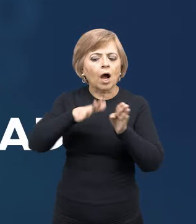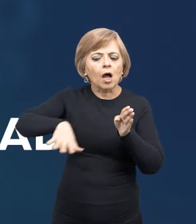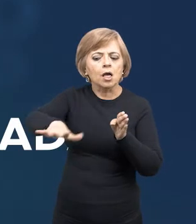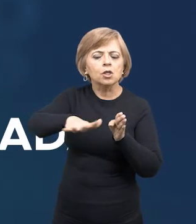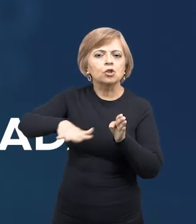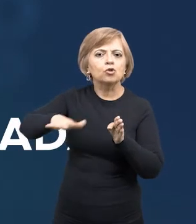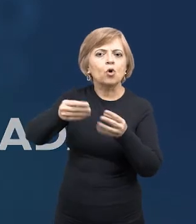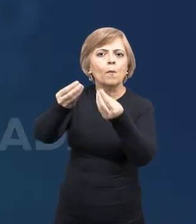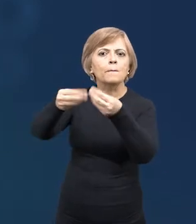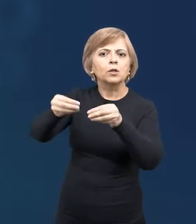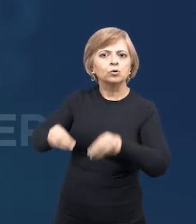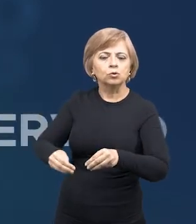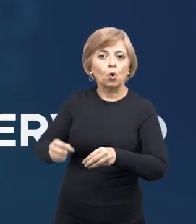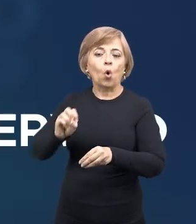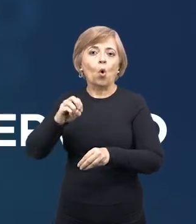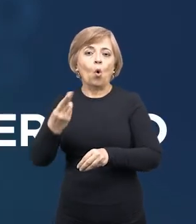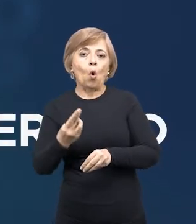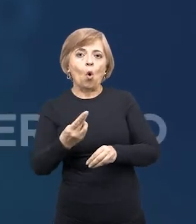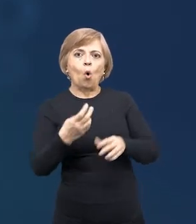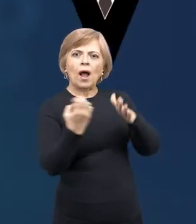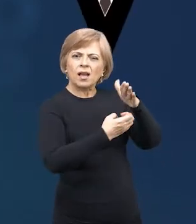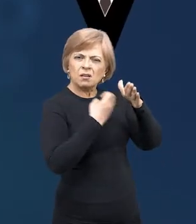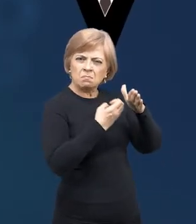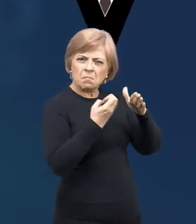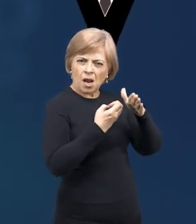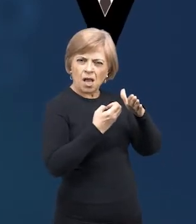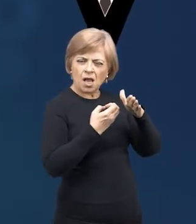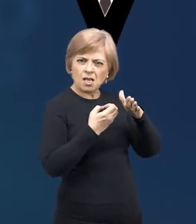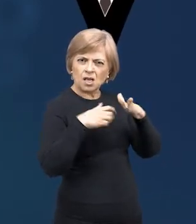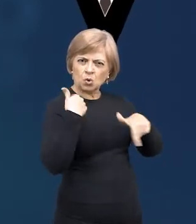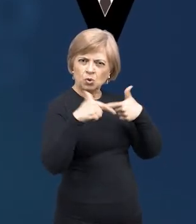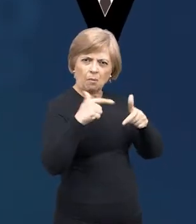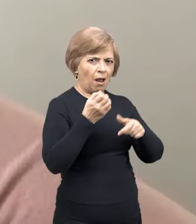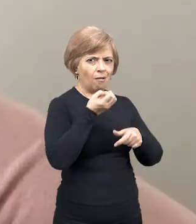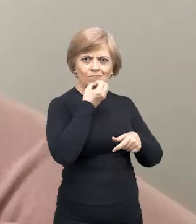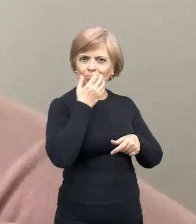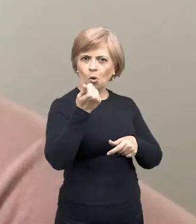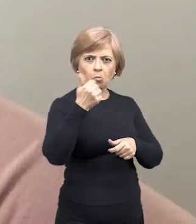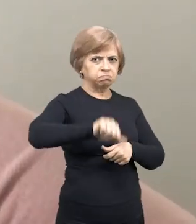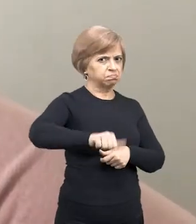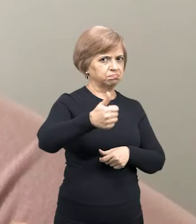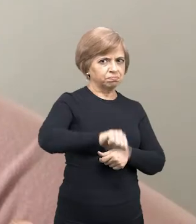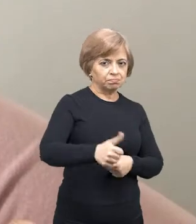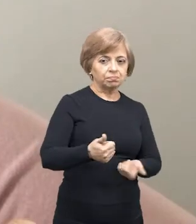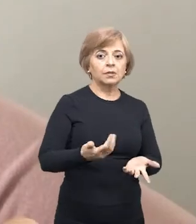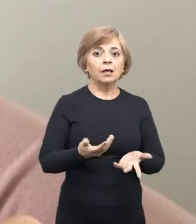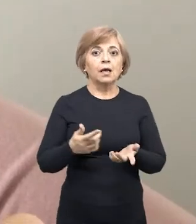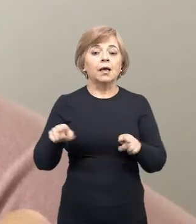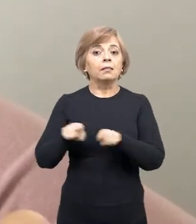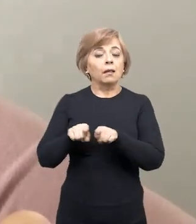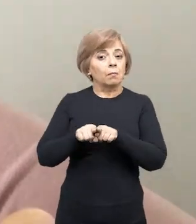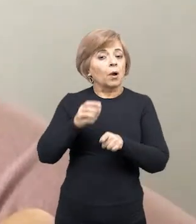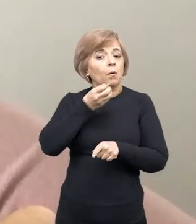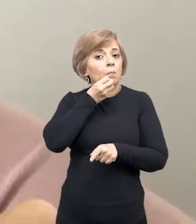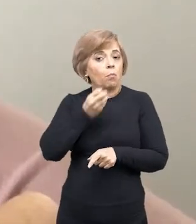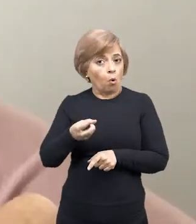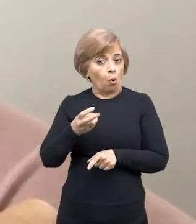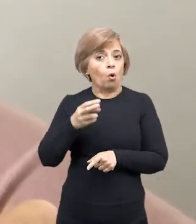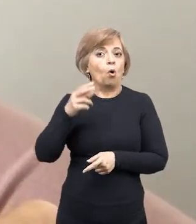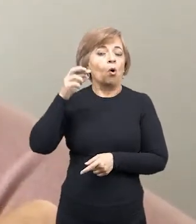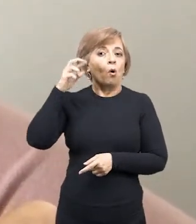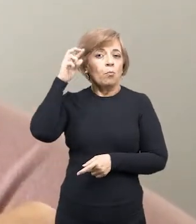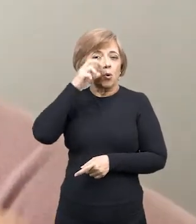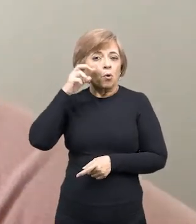os consórcios com o pior serviço, direcionar a atuação do Ministério Público. É muito bom também para os promotores de justiça poder contar